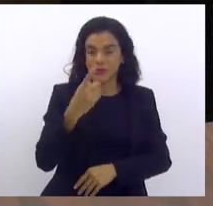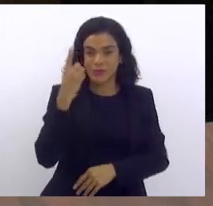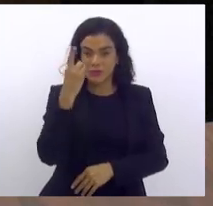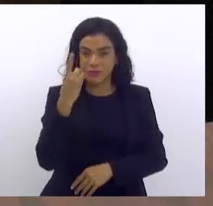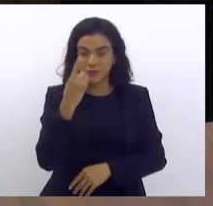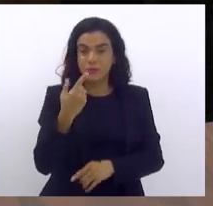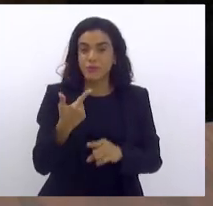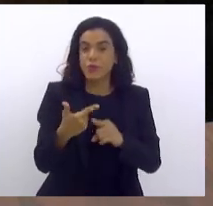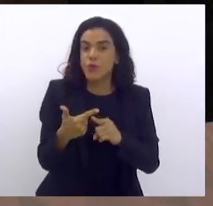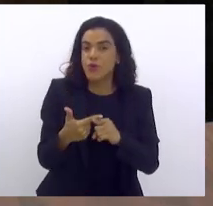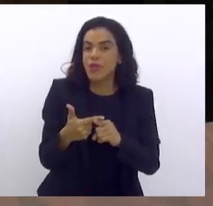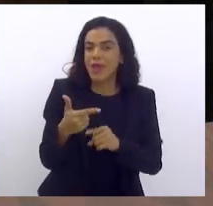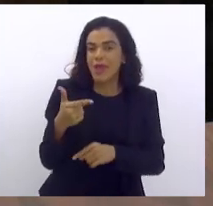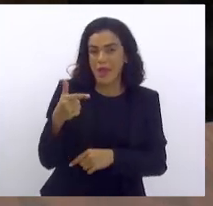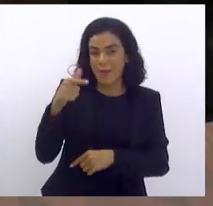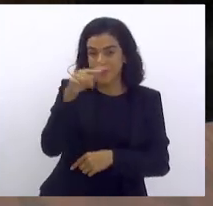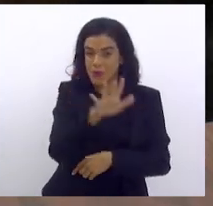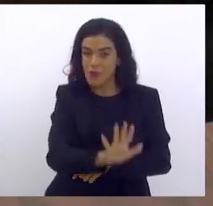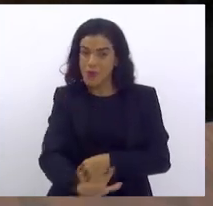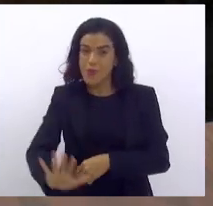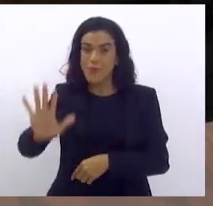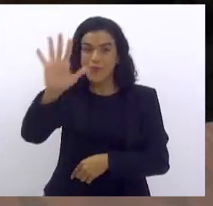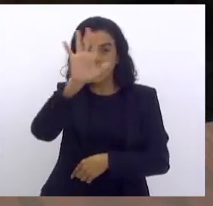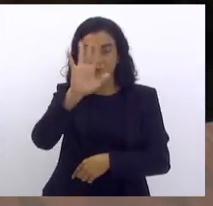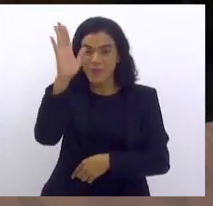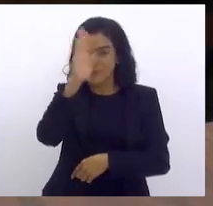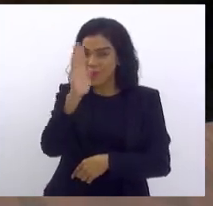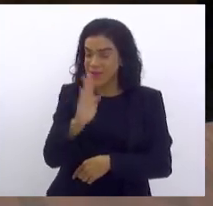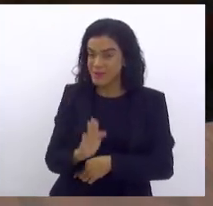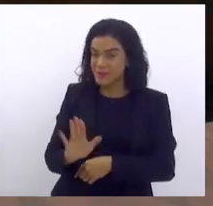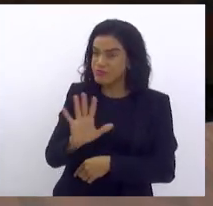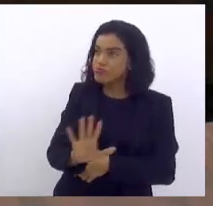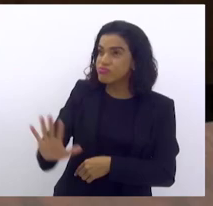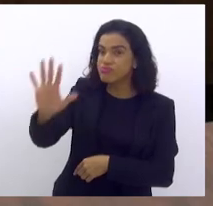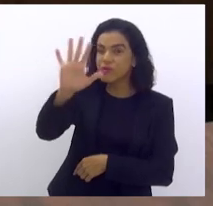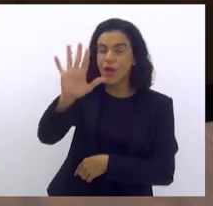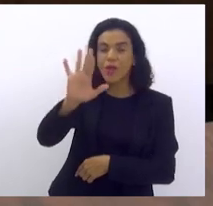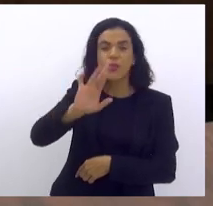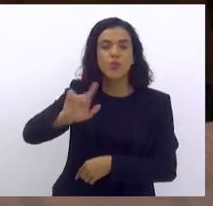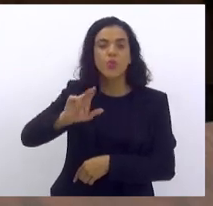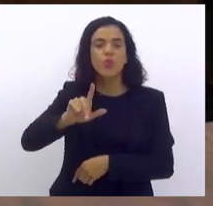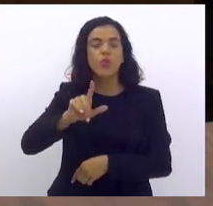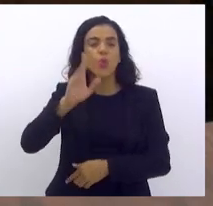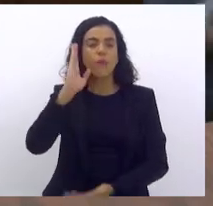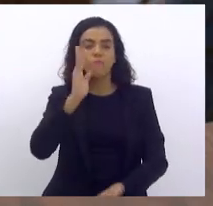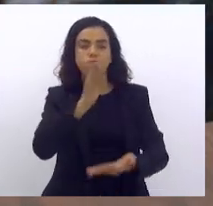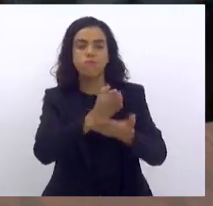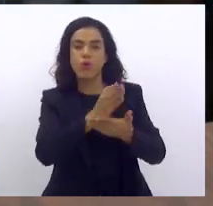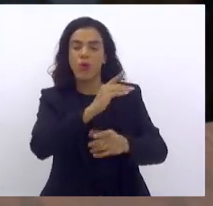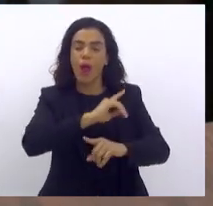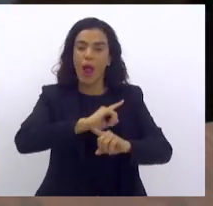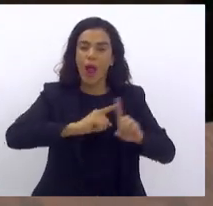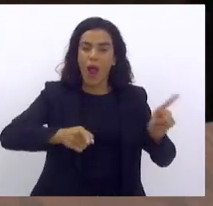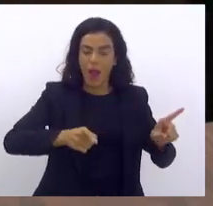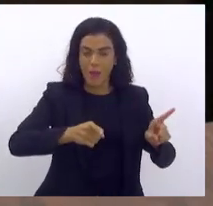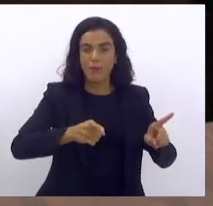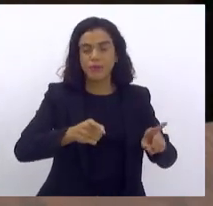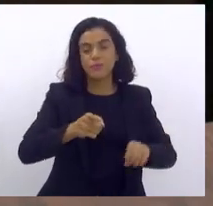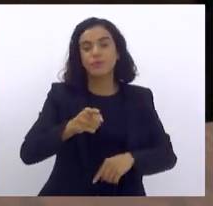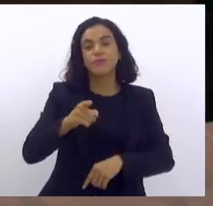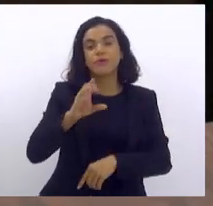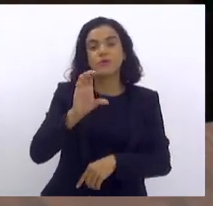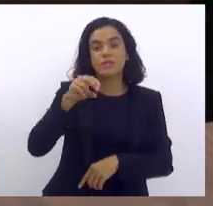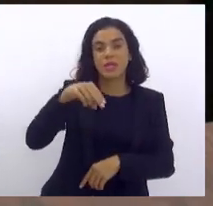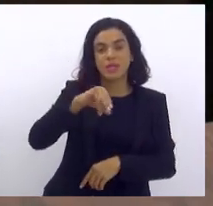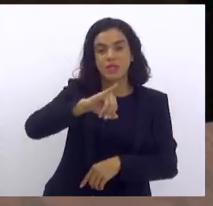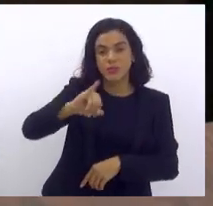porque, enquanto lá nacionalmente, que é uma matéria nacional, não é abolido, e o CNJ fez recentemente um grupo